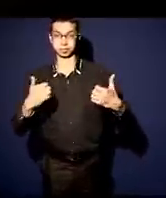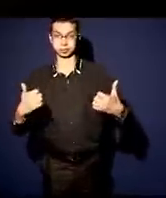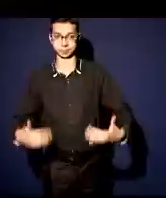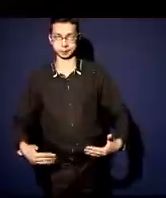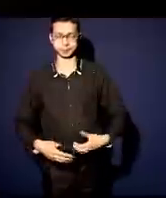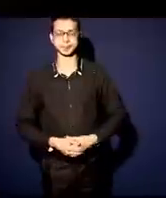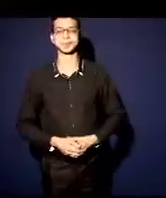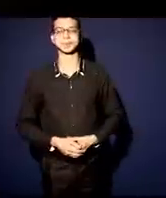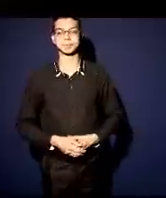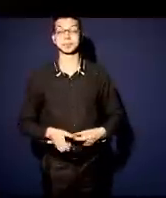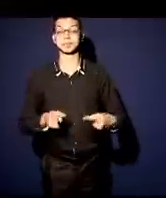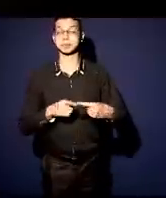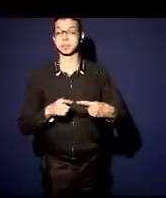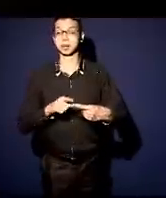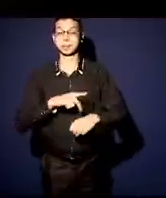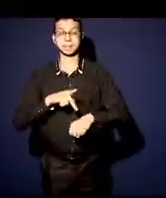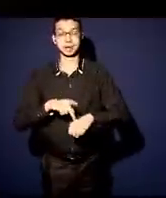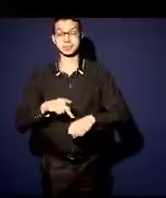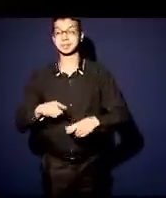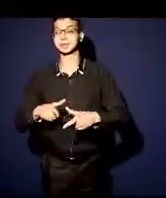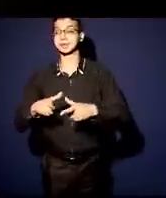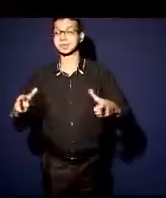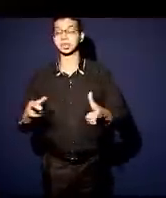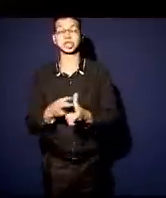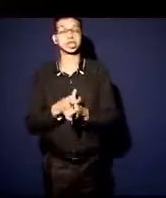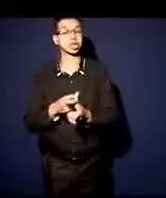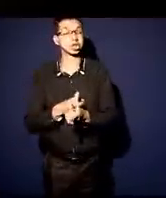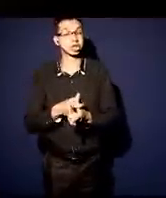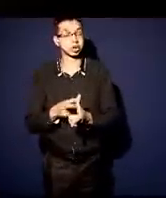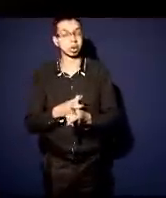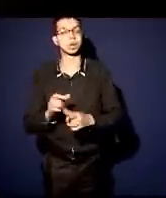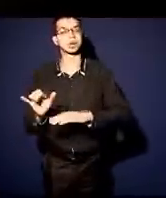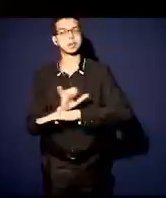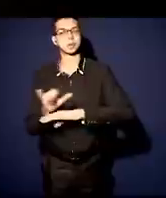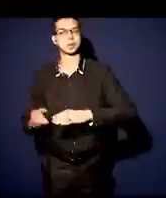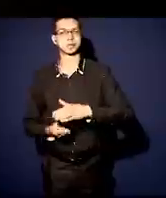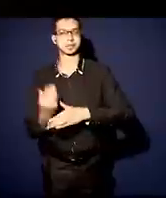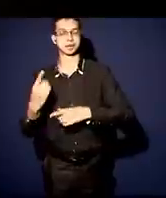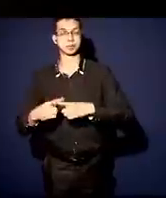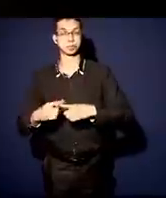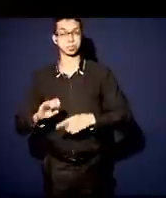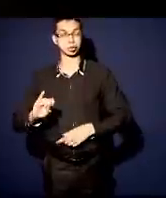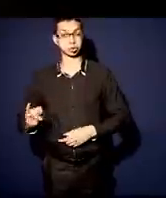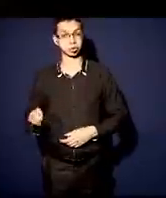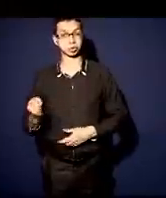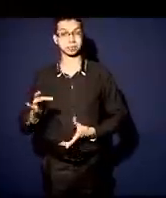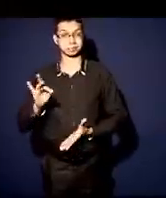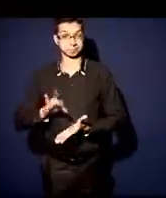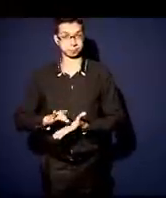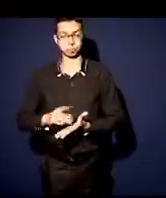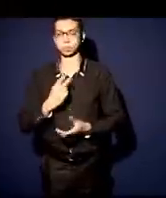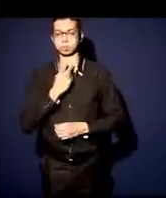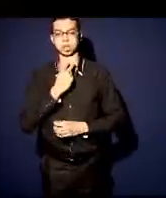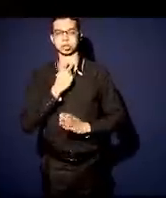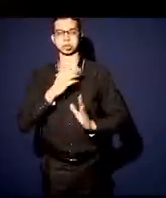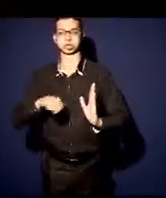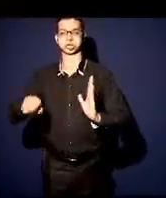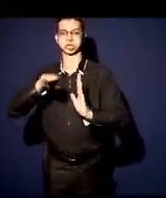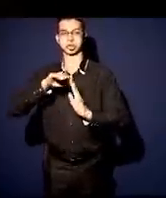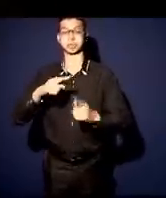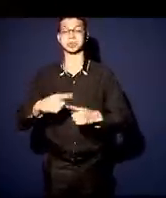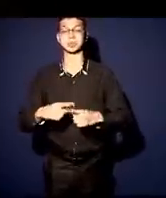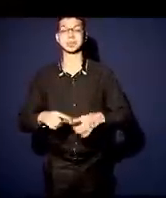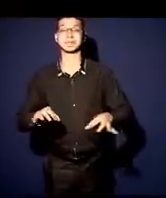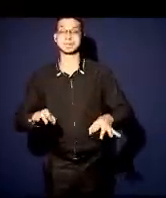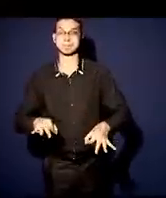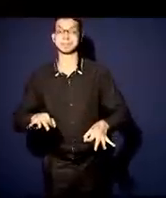países estão tão endividados que vão criar mecanismos para que o juro real não seja muito alto, porque senão o fim vai